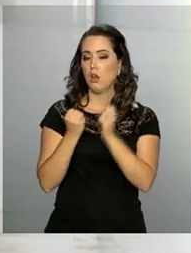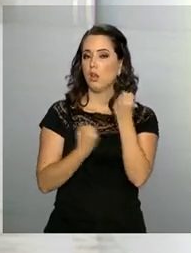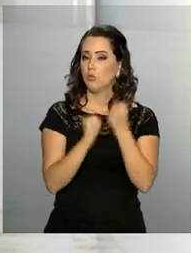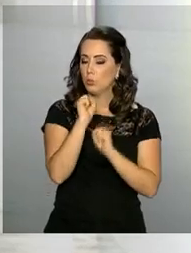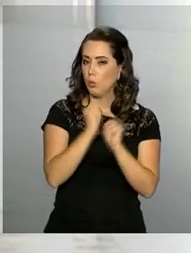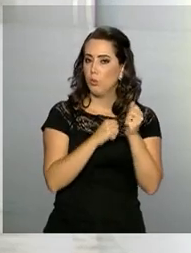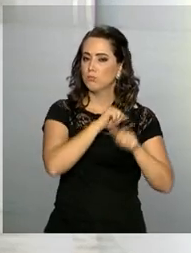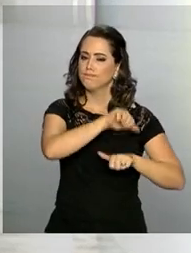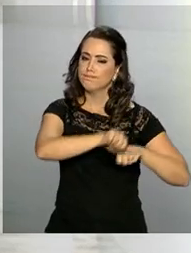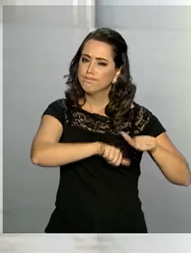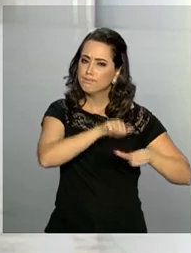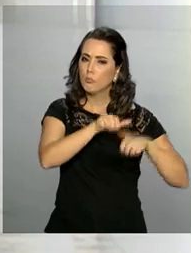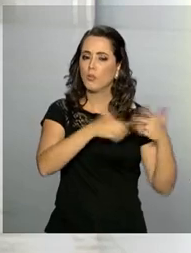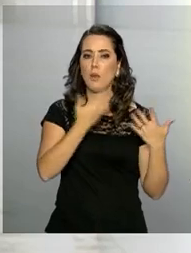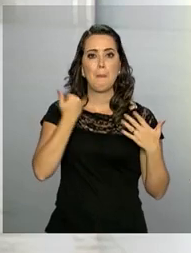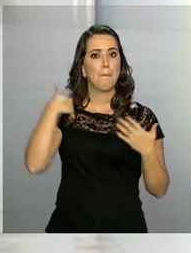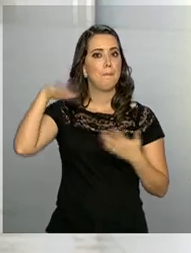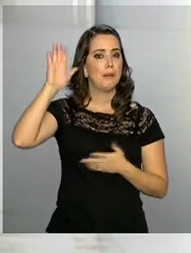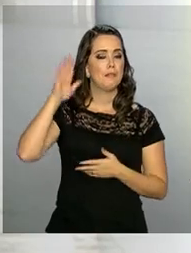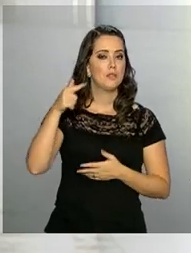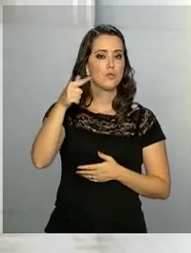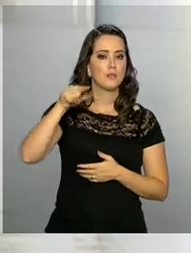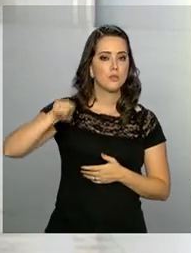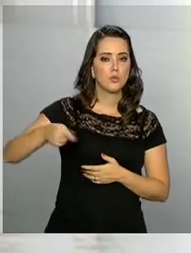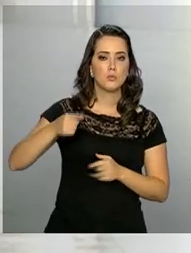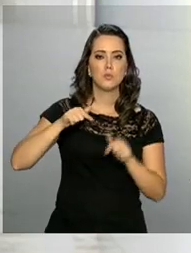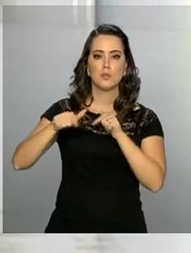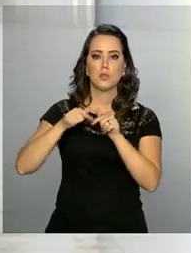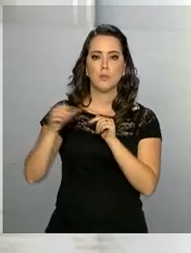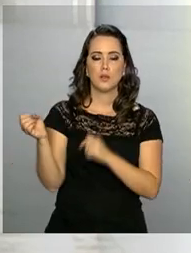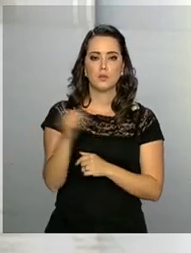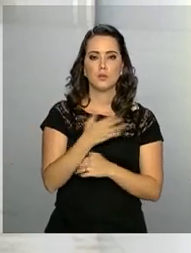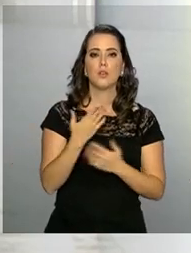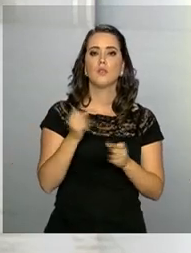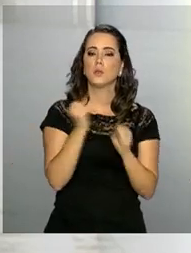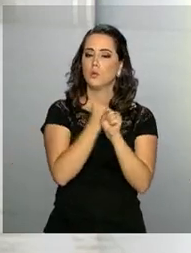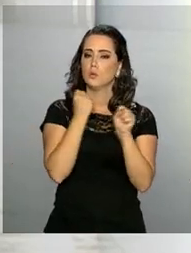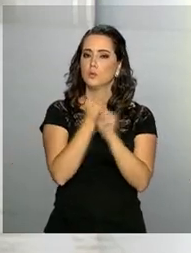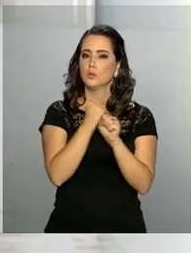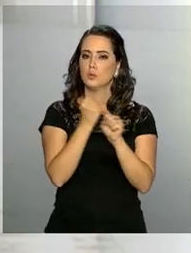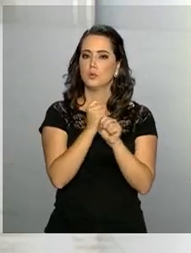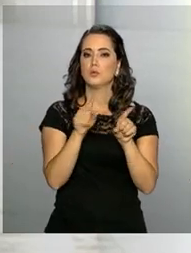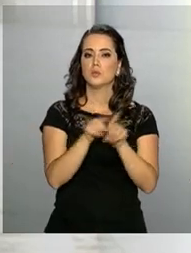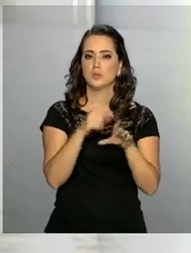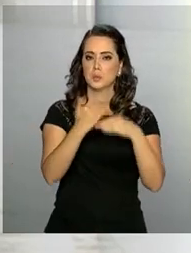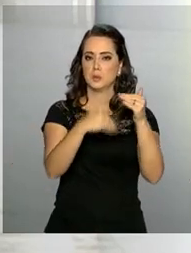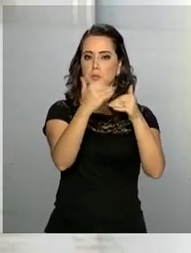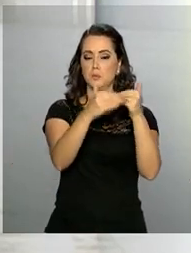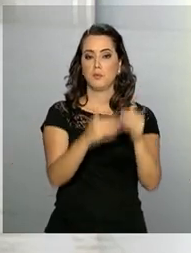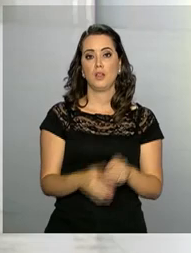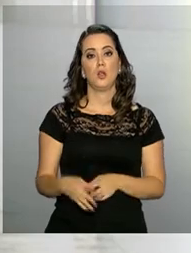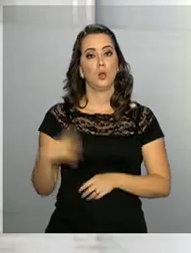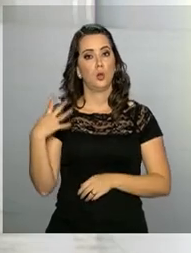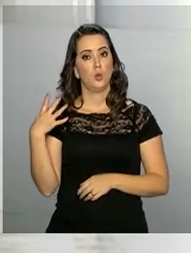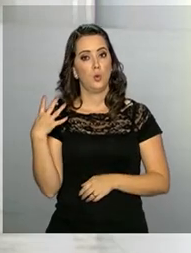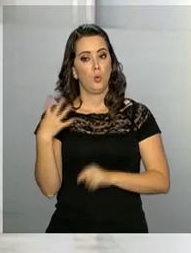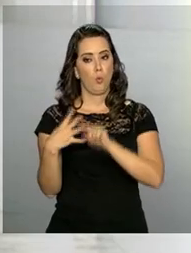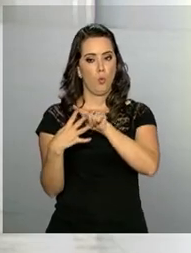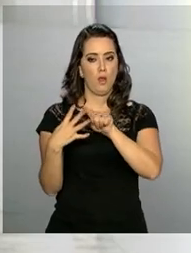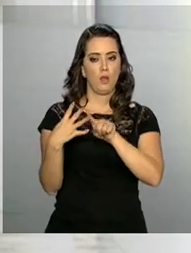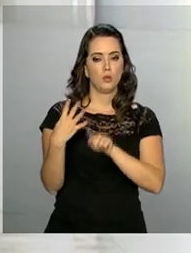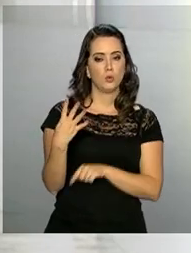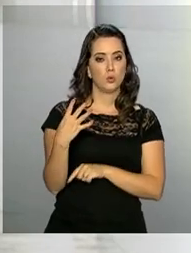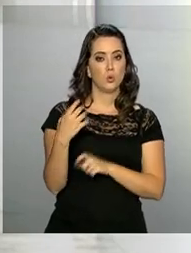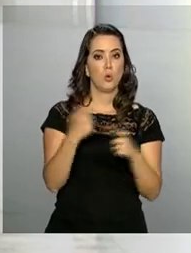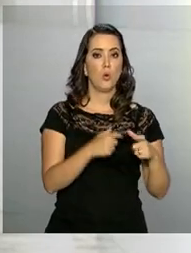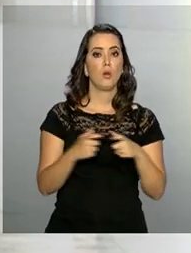de transformação, com mais de 7 mil empregos, e construção civil. Quatro das cinco regiões do Brasil